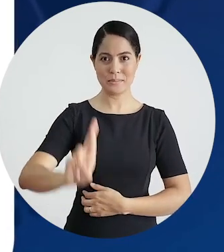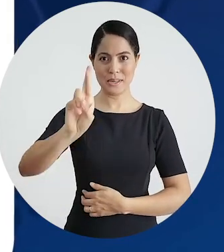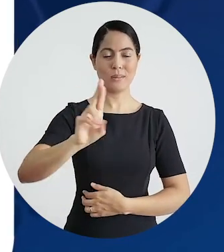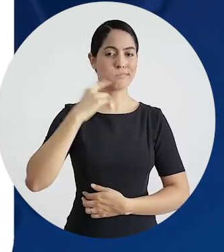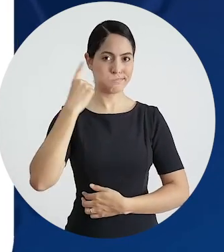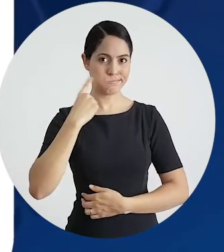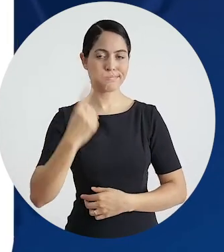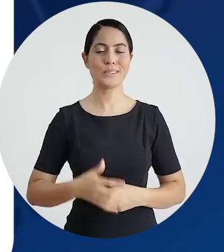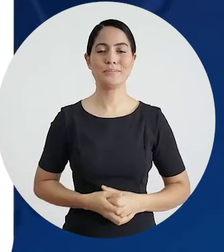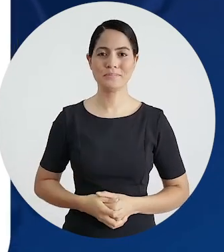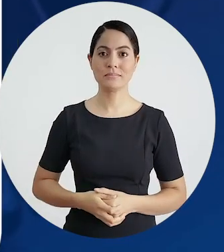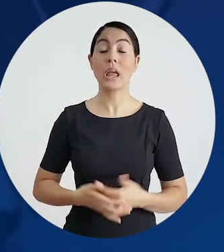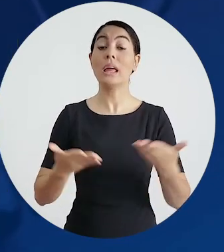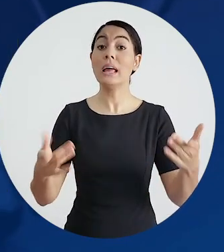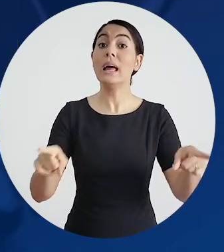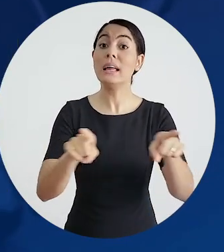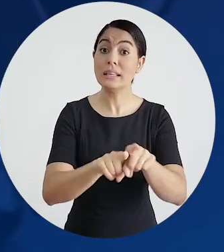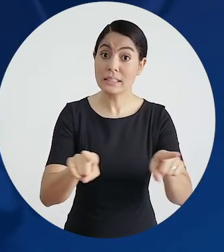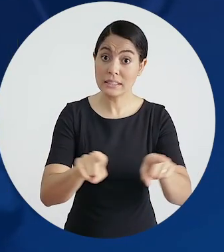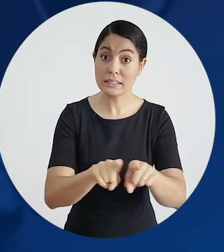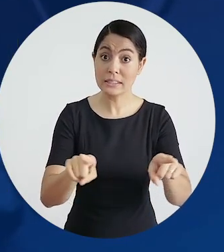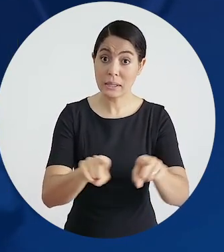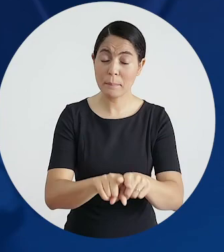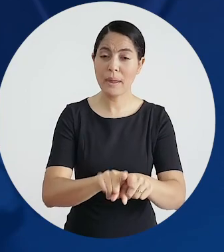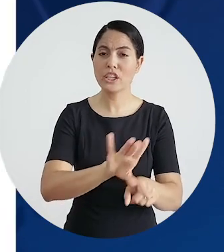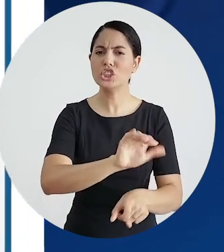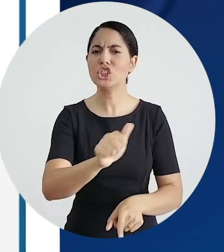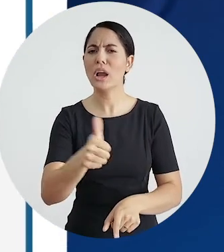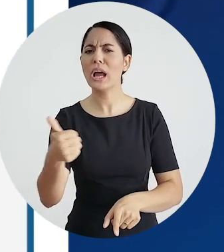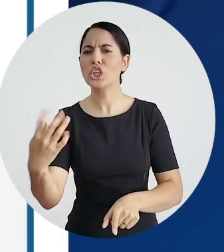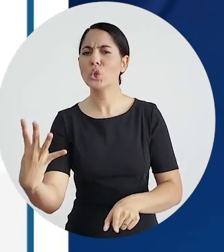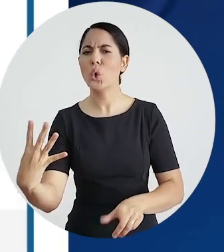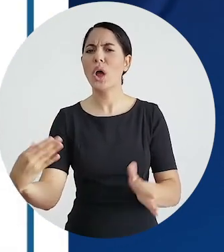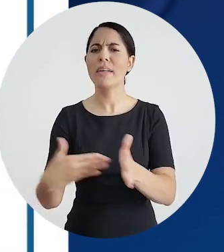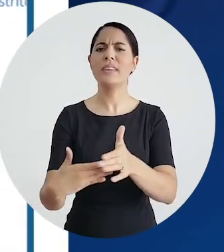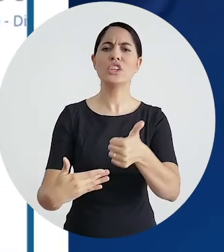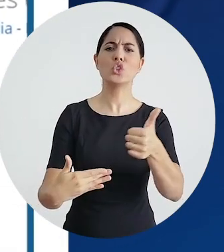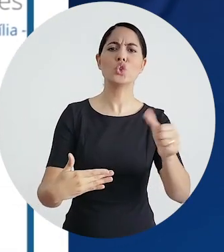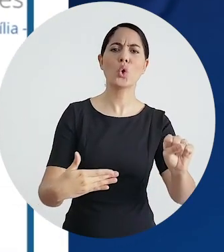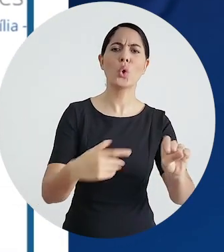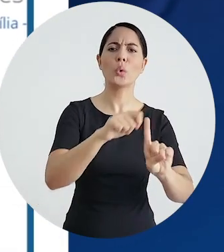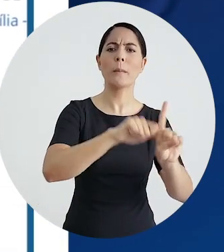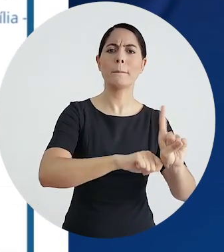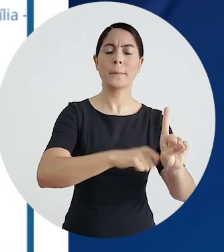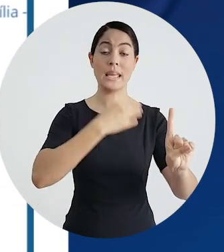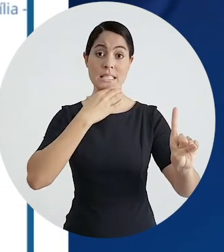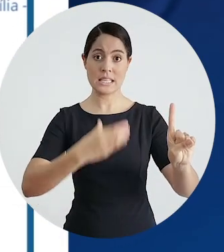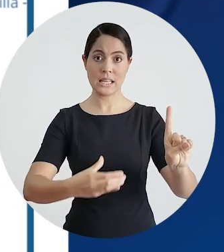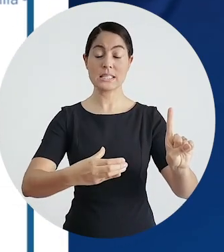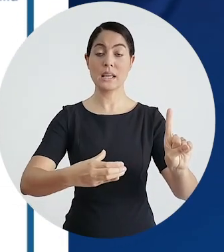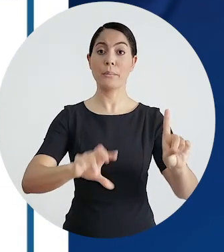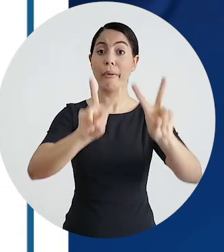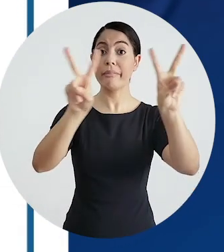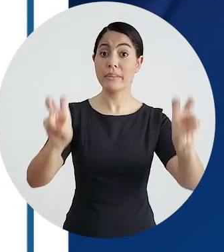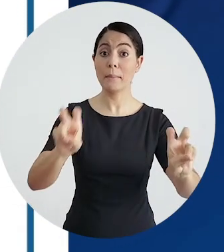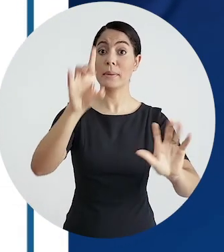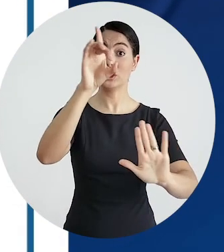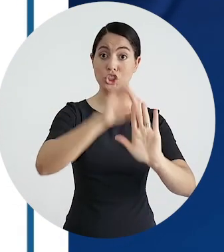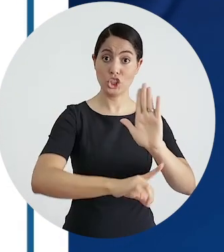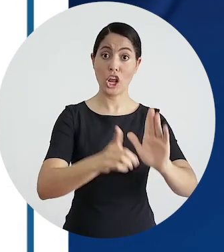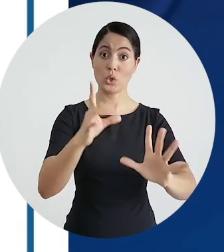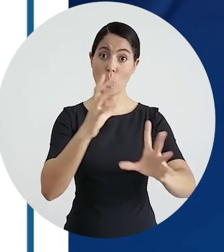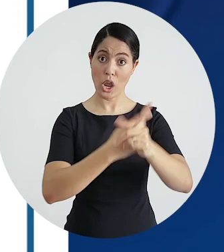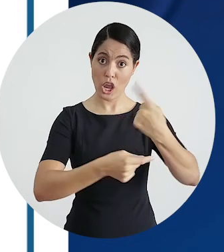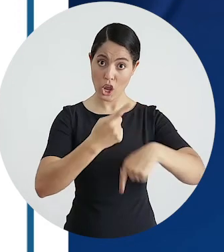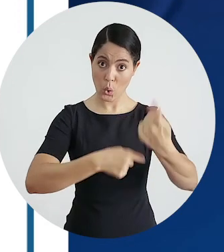reguladoras e representantes da advocacia. Por fim, entre os dias 14 e 18 de dezembro, vai acontecer o